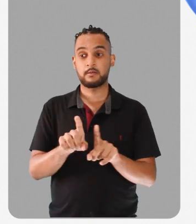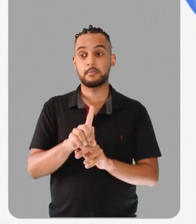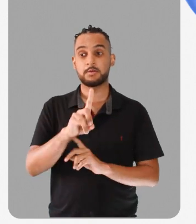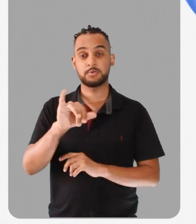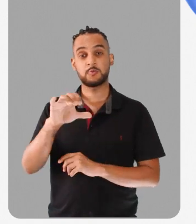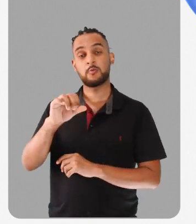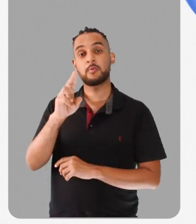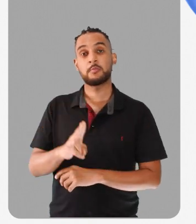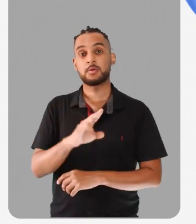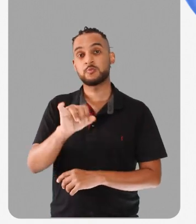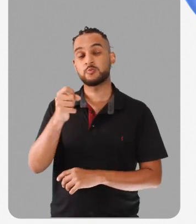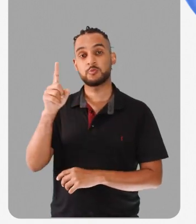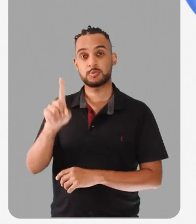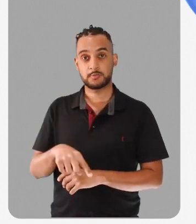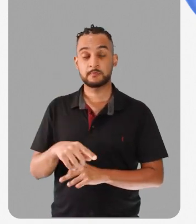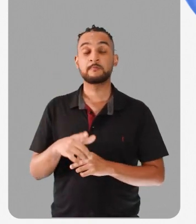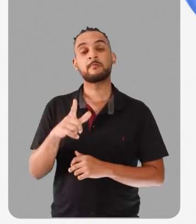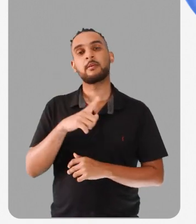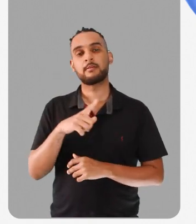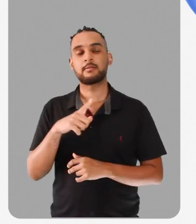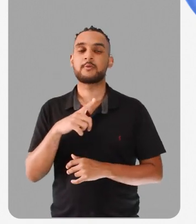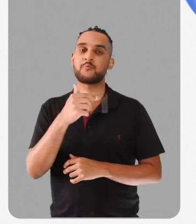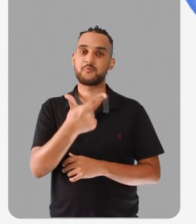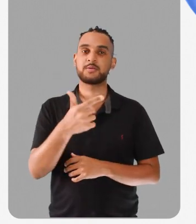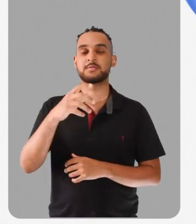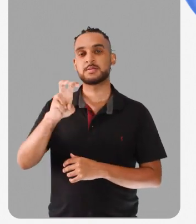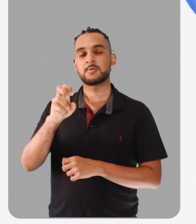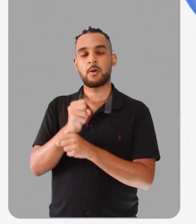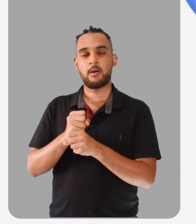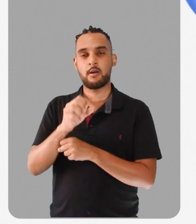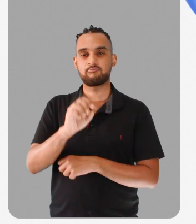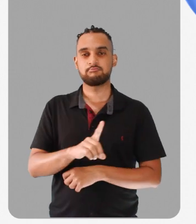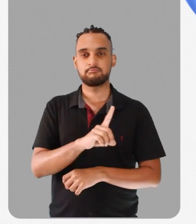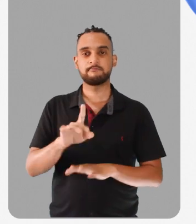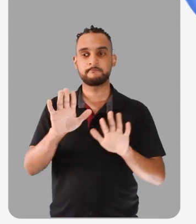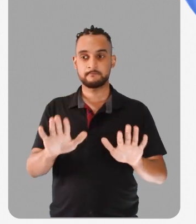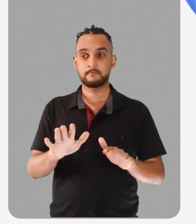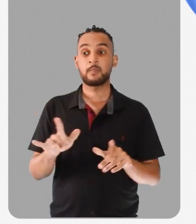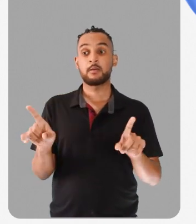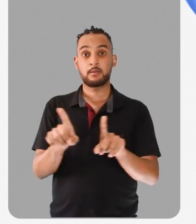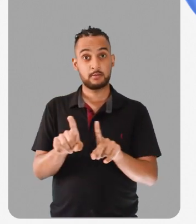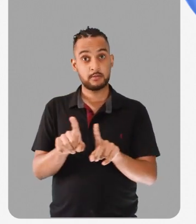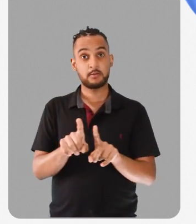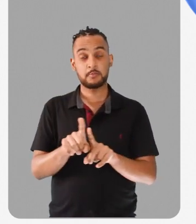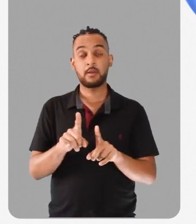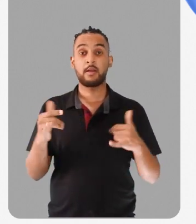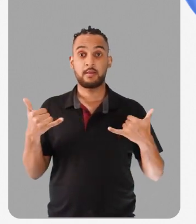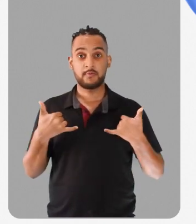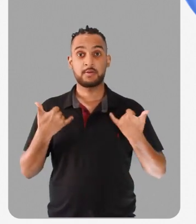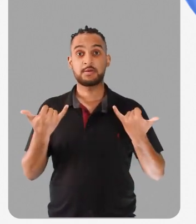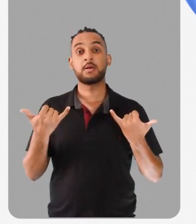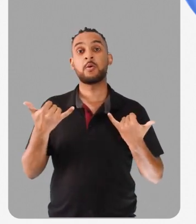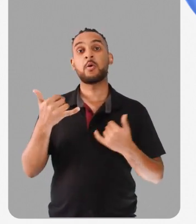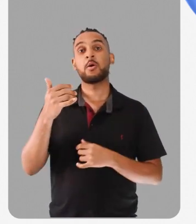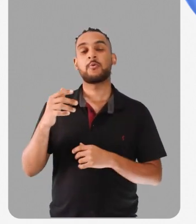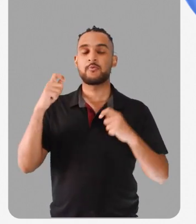sacerdotal. Ainda no dia 9, Padre José Rodrigues da Silva celebra 25 anos de ordenação. Também completam